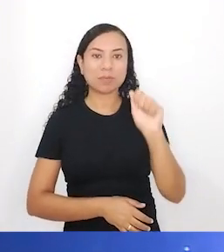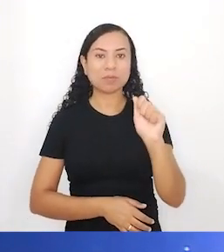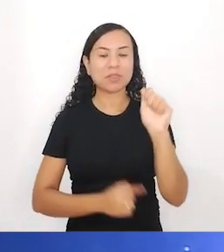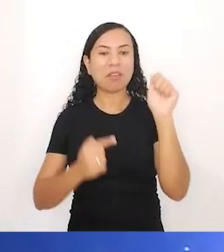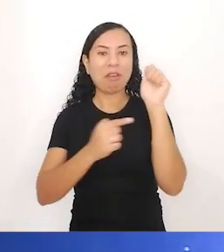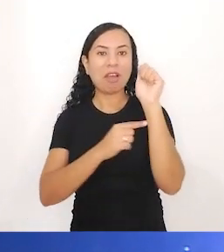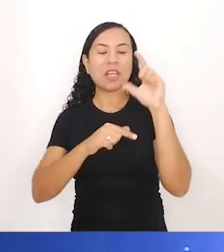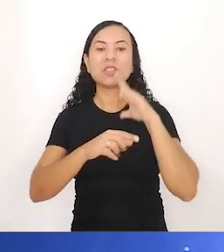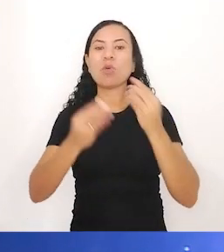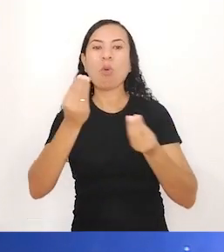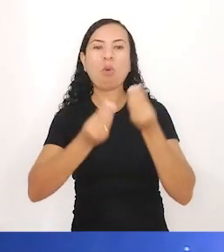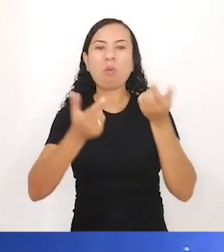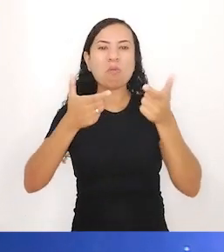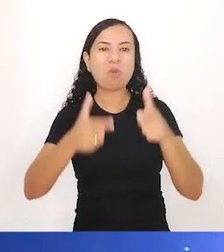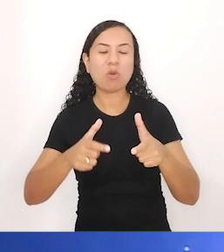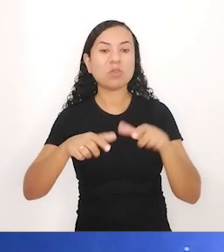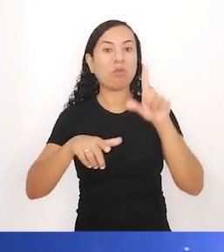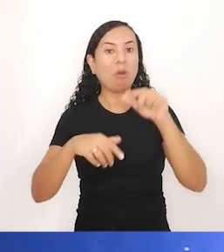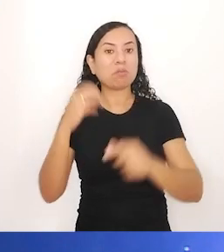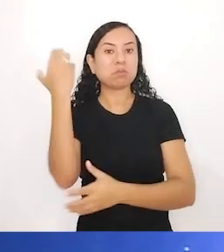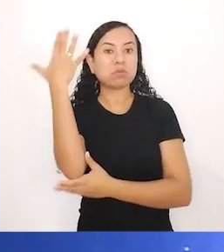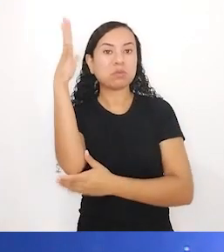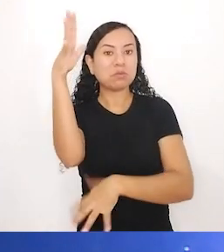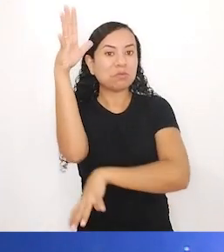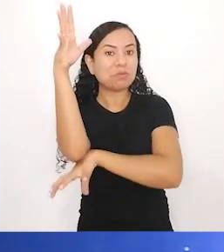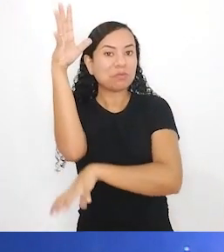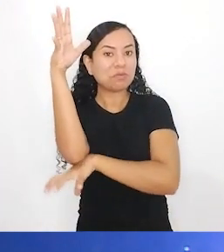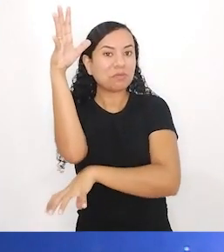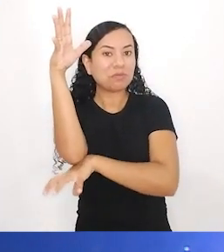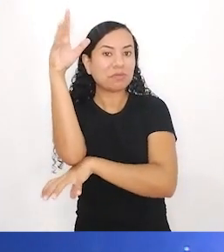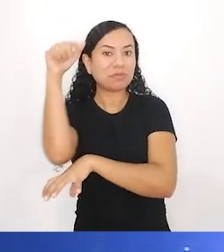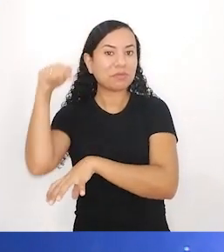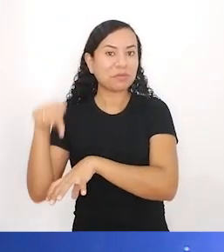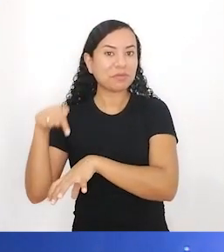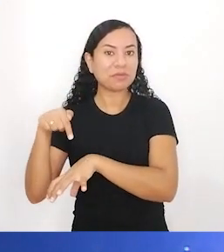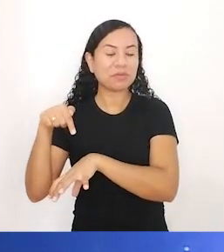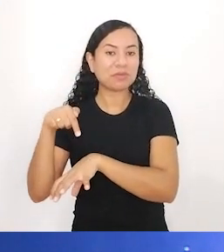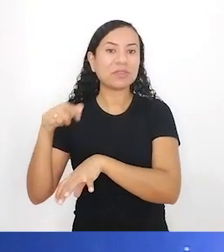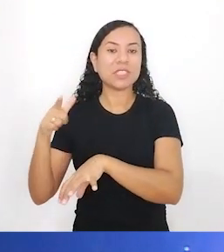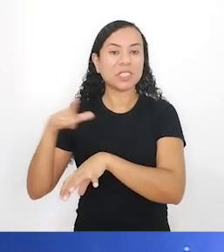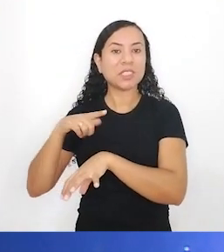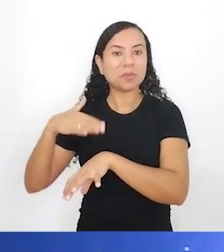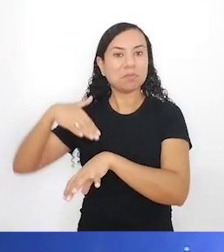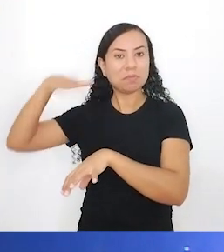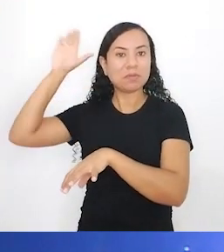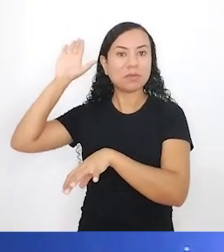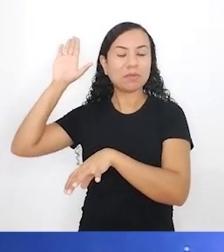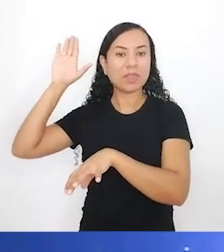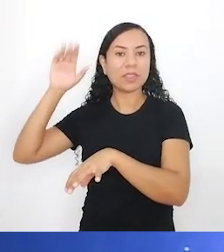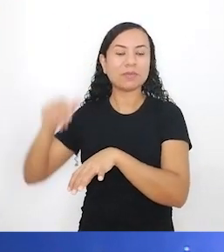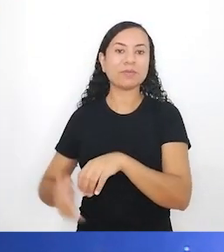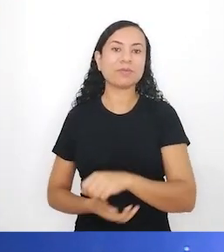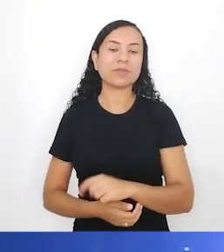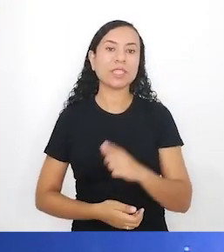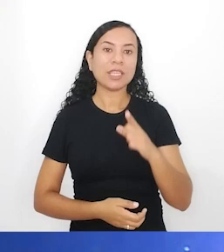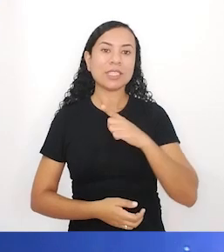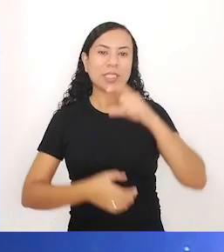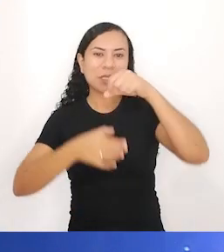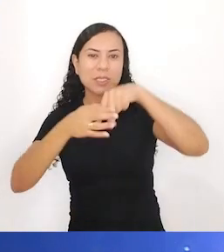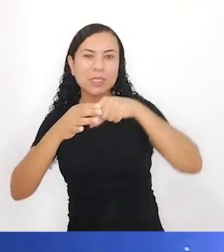muito presente na extremidade das raízes. Ela atua em regiões de intensa divisão celular. Sementes